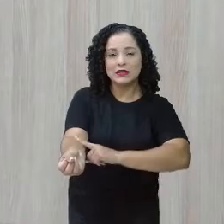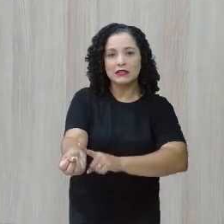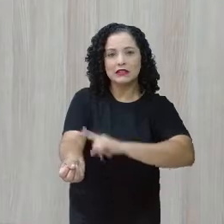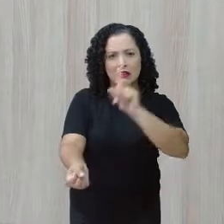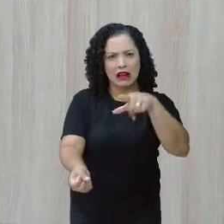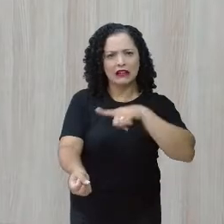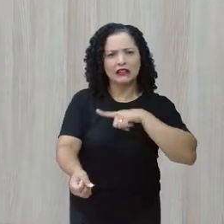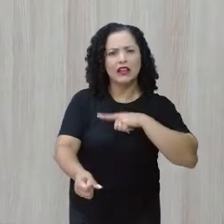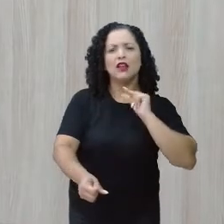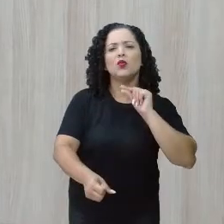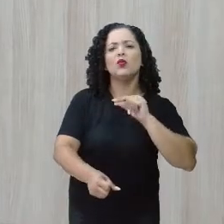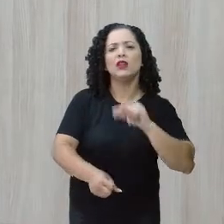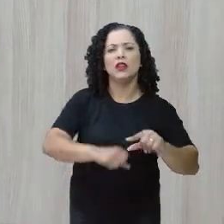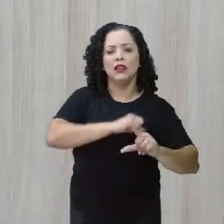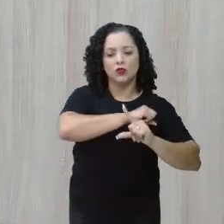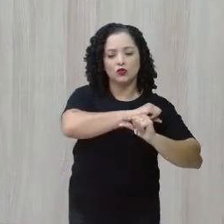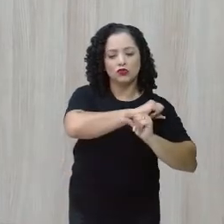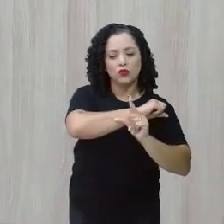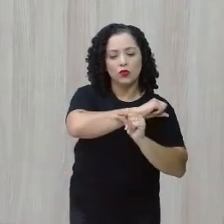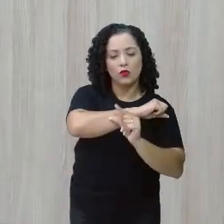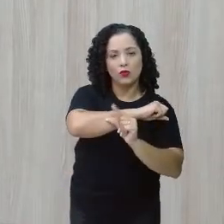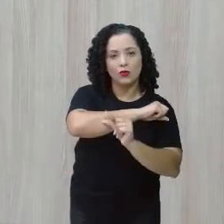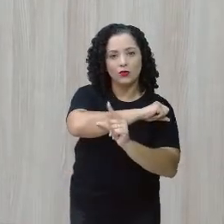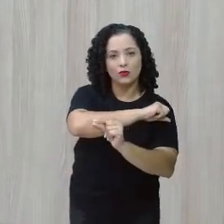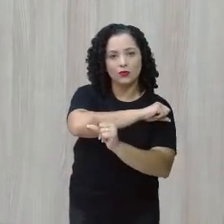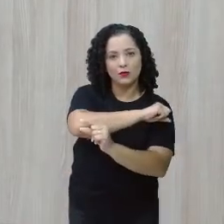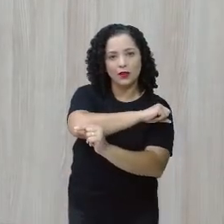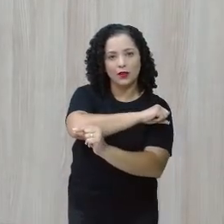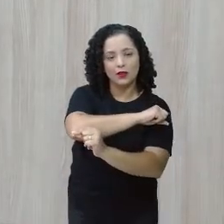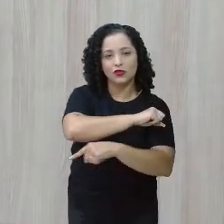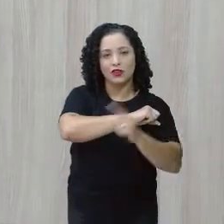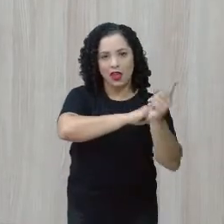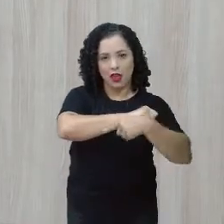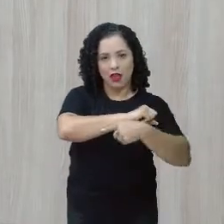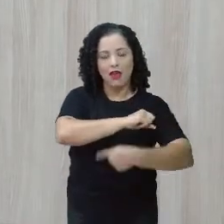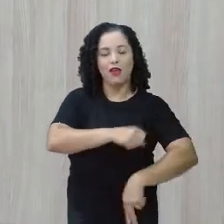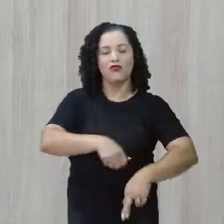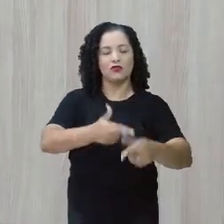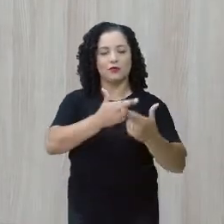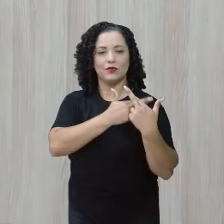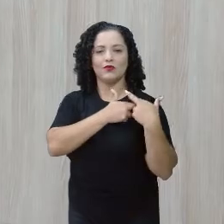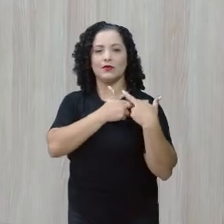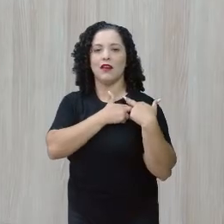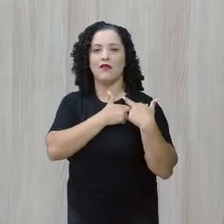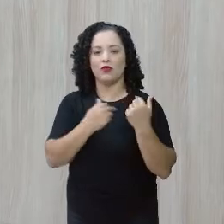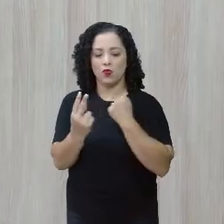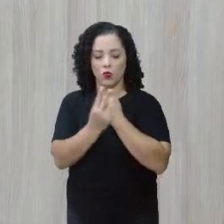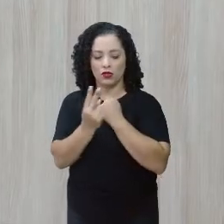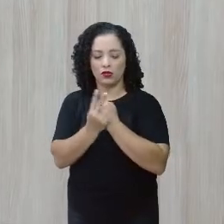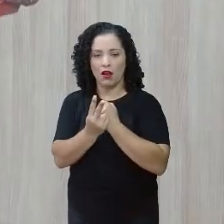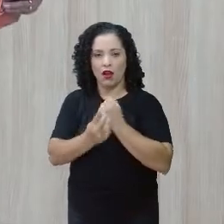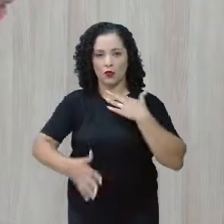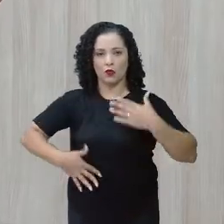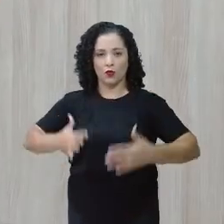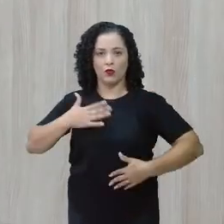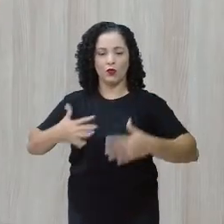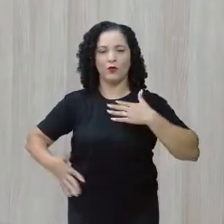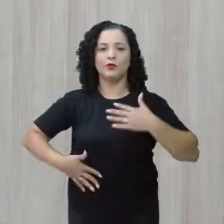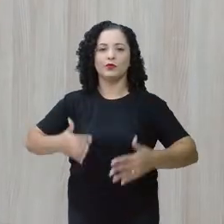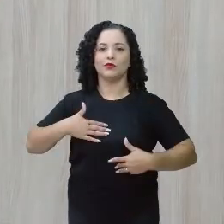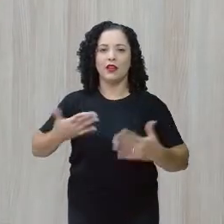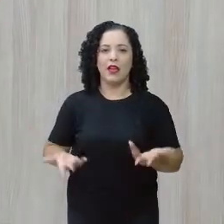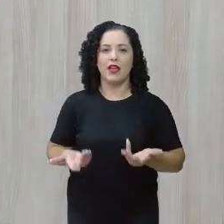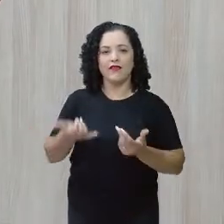os leucócitos, e eles são responsáveis, né, vamos dizer assim, em defender nosso corpo em relação a